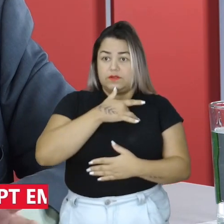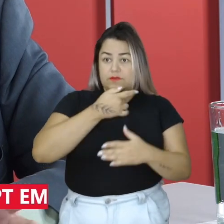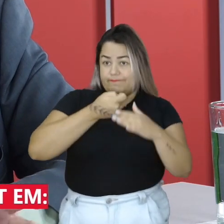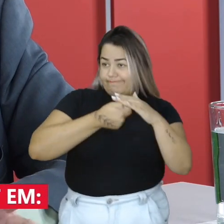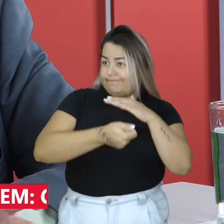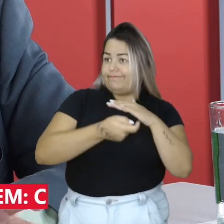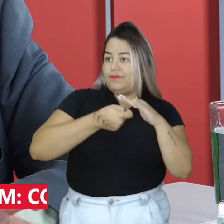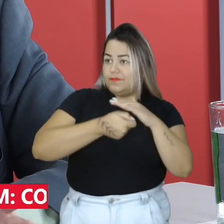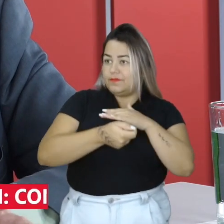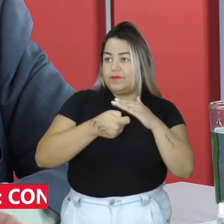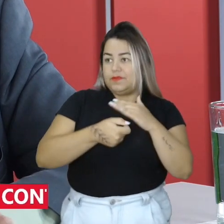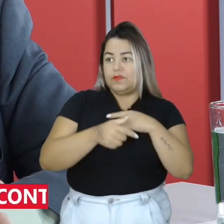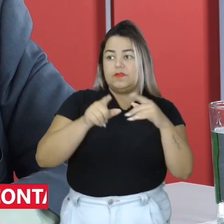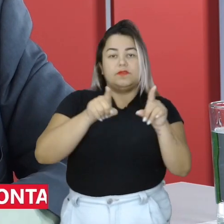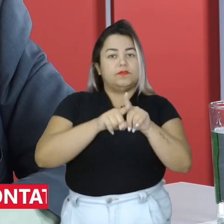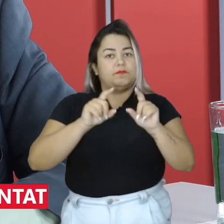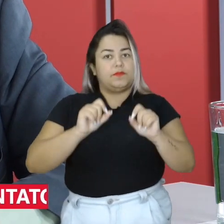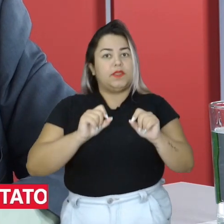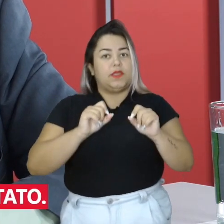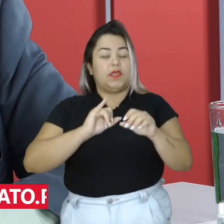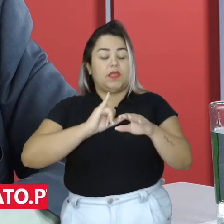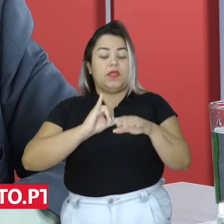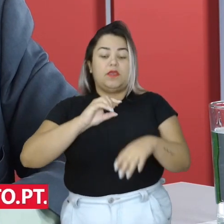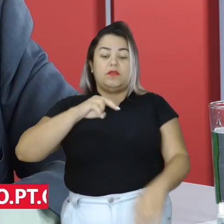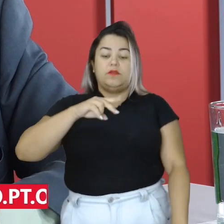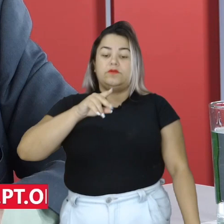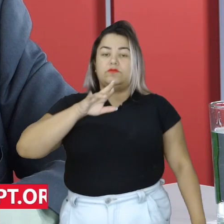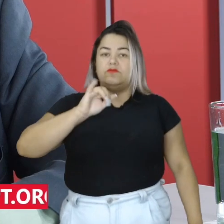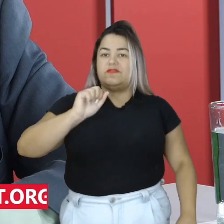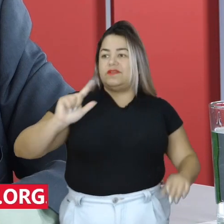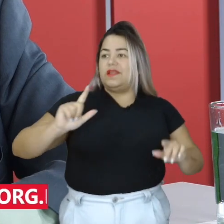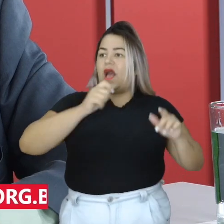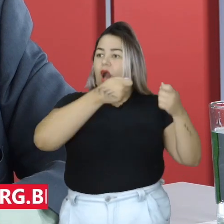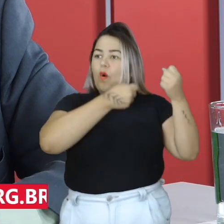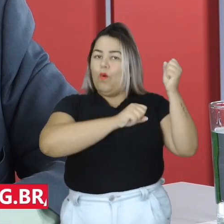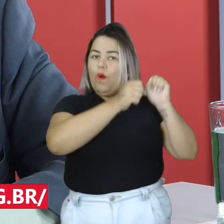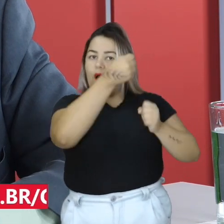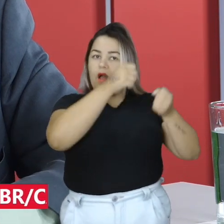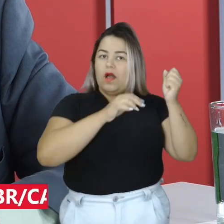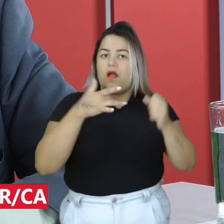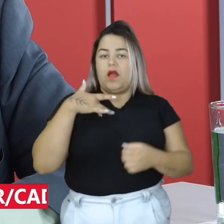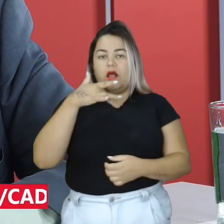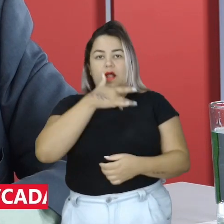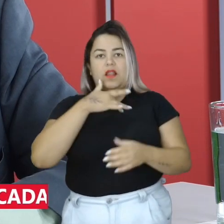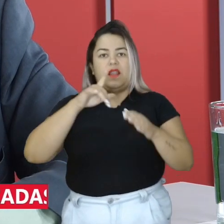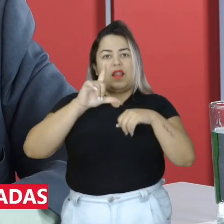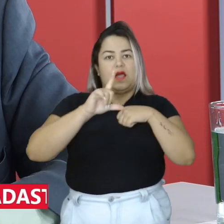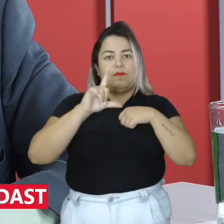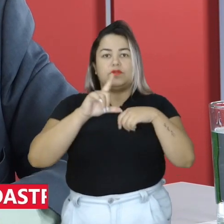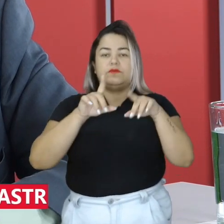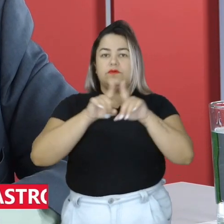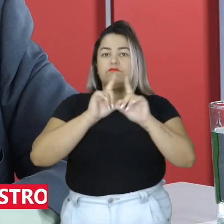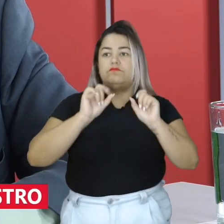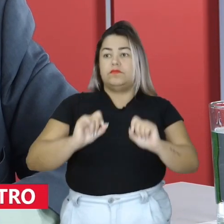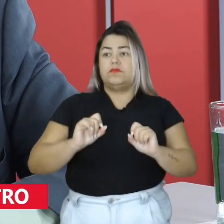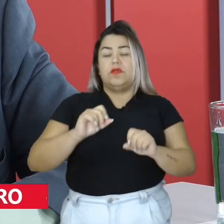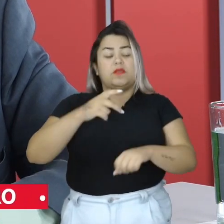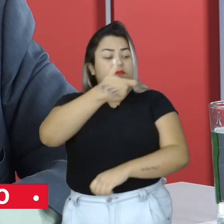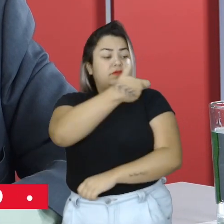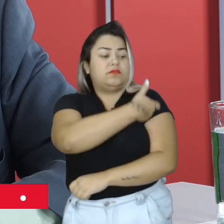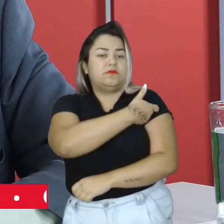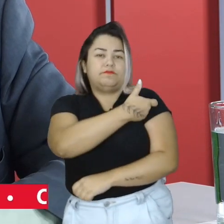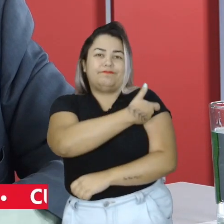investimentos no chamado Complexo Industrial da Saúde, nossos laboratórios públicos, produção de medicamentos, de